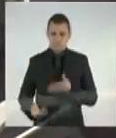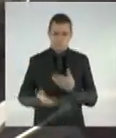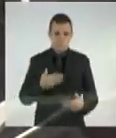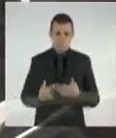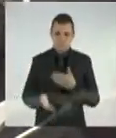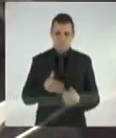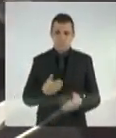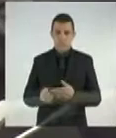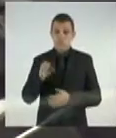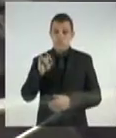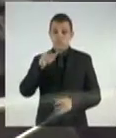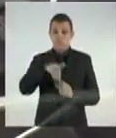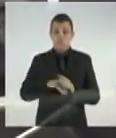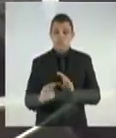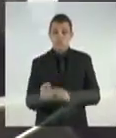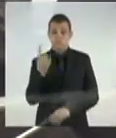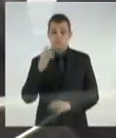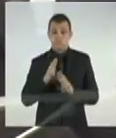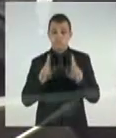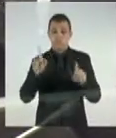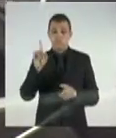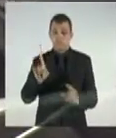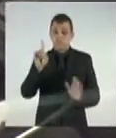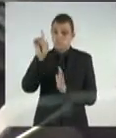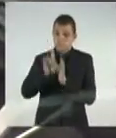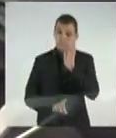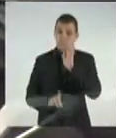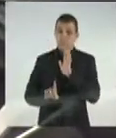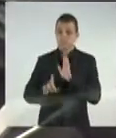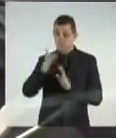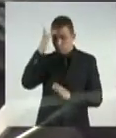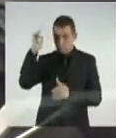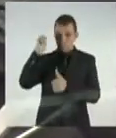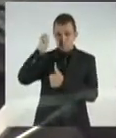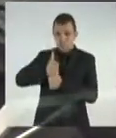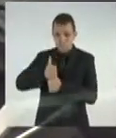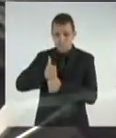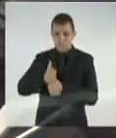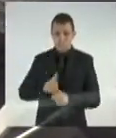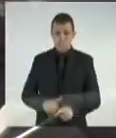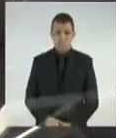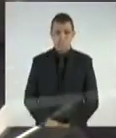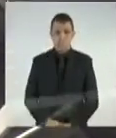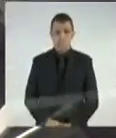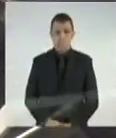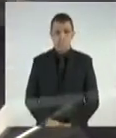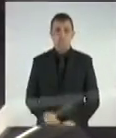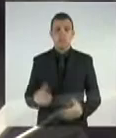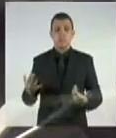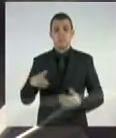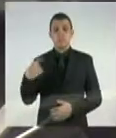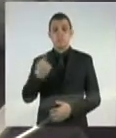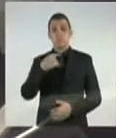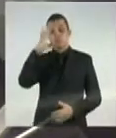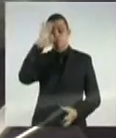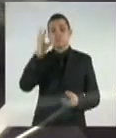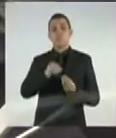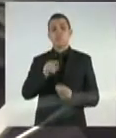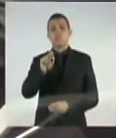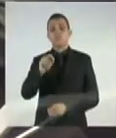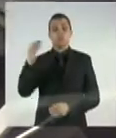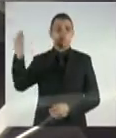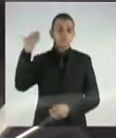tivesse sido um voto de diferença, era legitimamente eleito. E aí a gente entende que isso, no